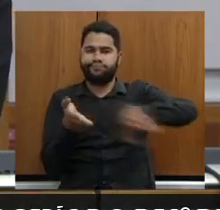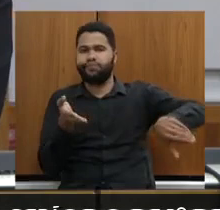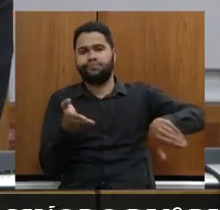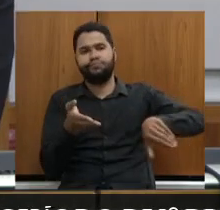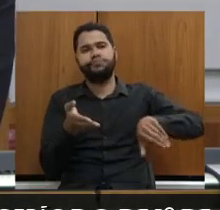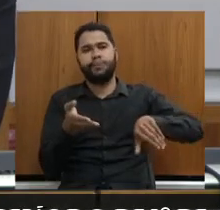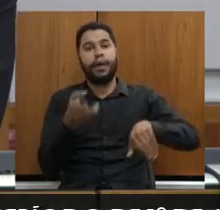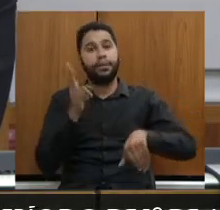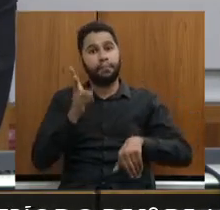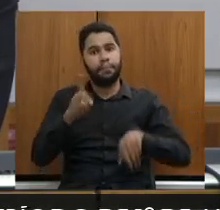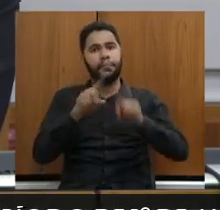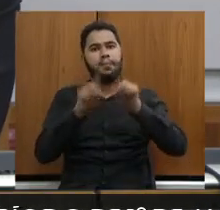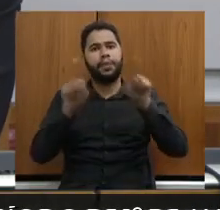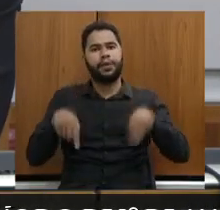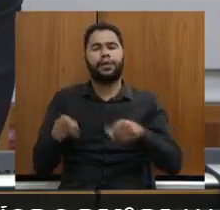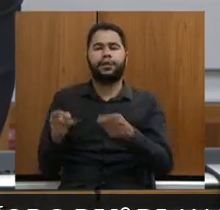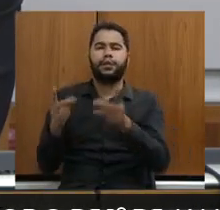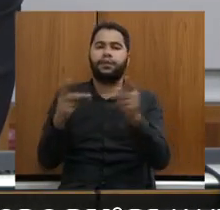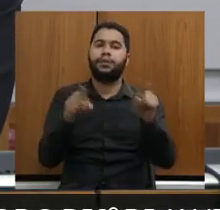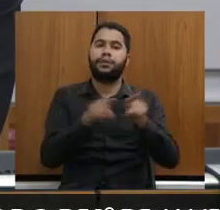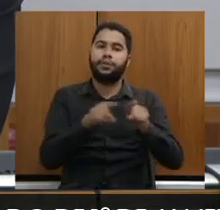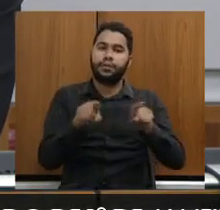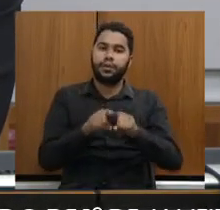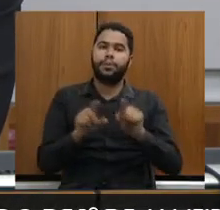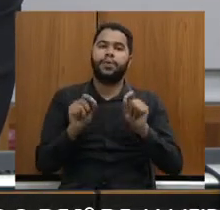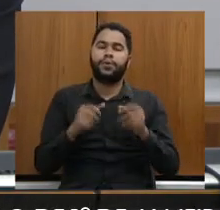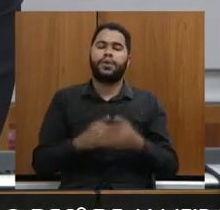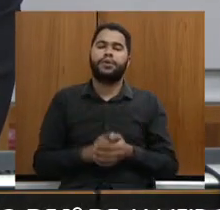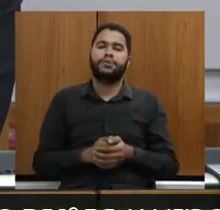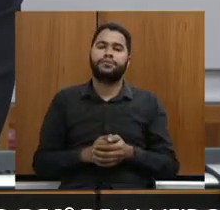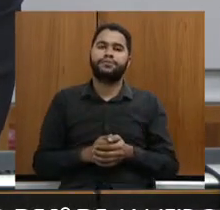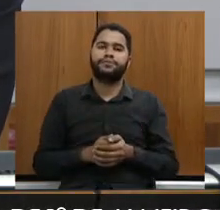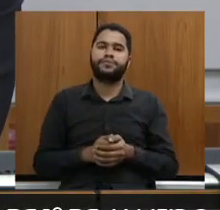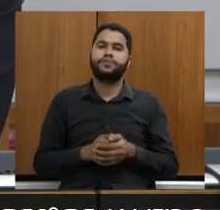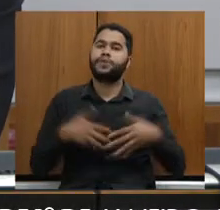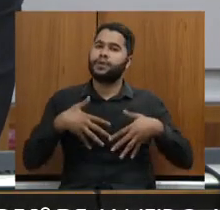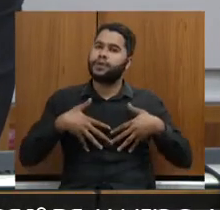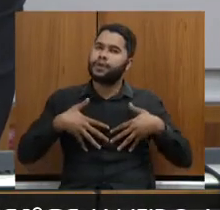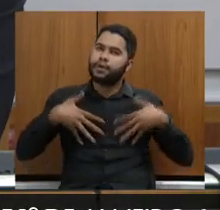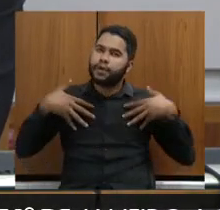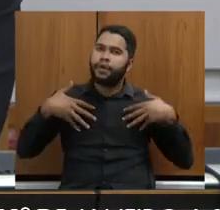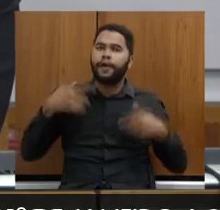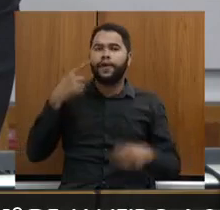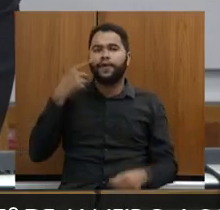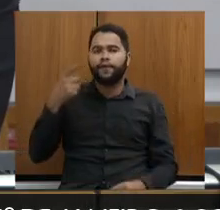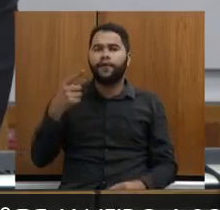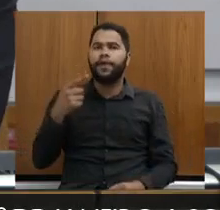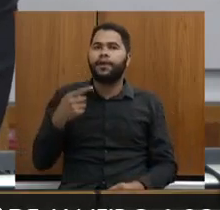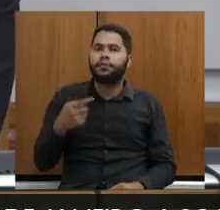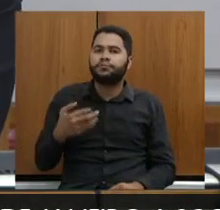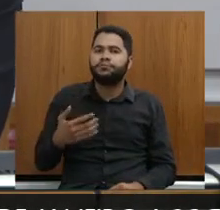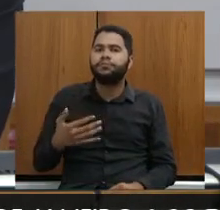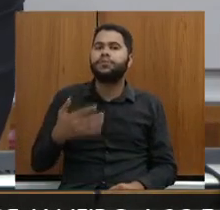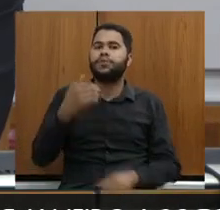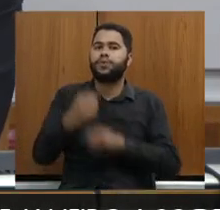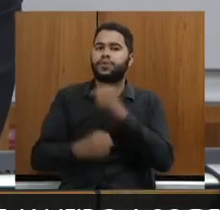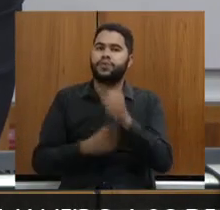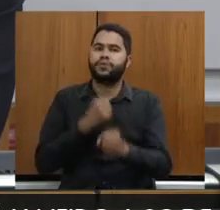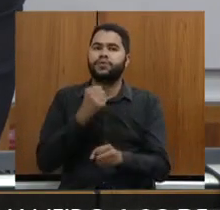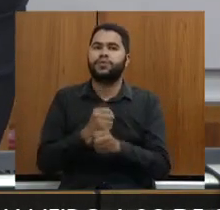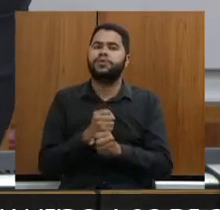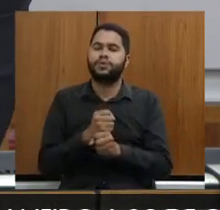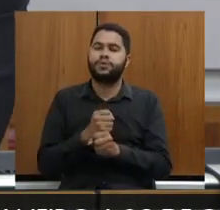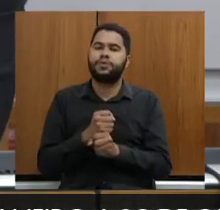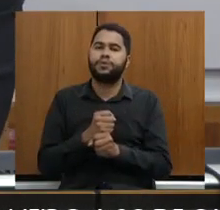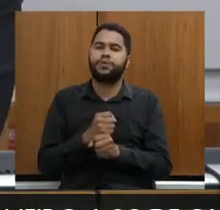o mercado seja preservado e em tempo também a gente fica satisfeito de ver que há uma previsão aí de para até o próximo ano que